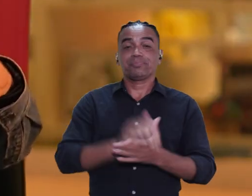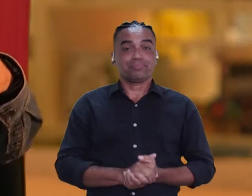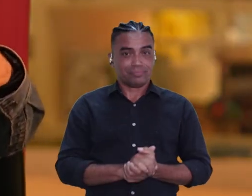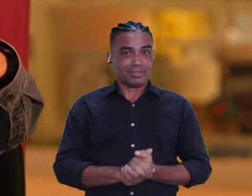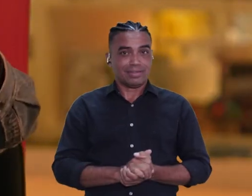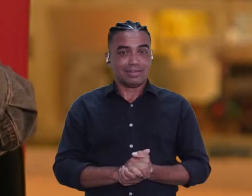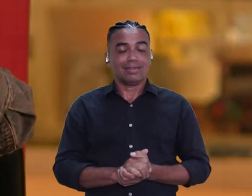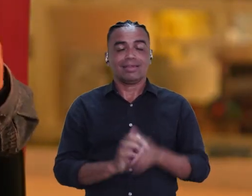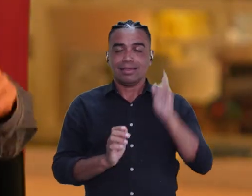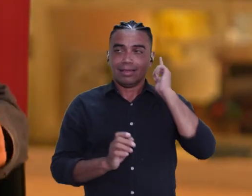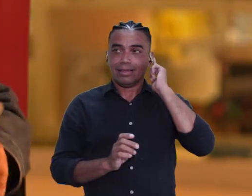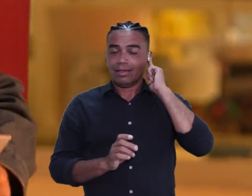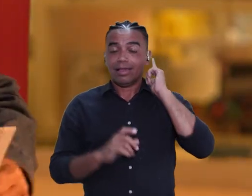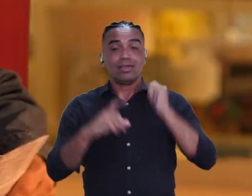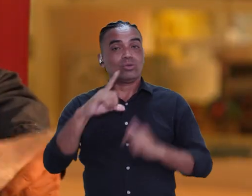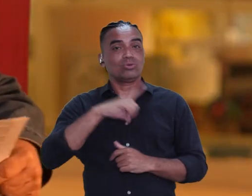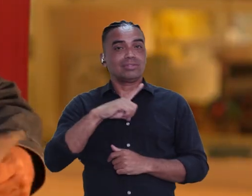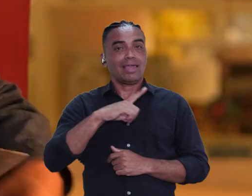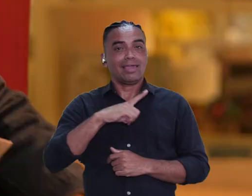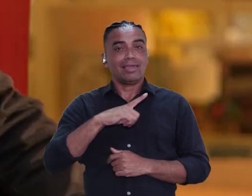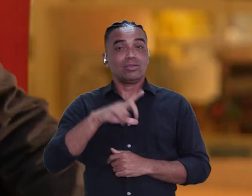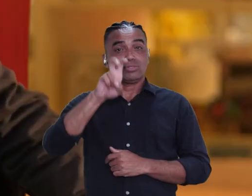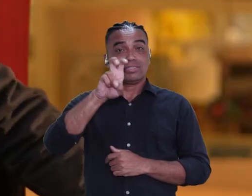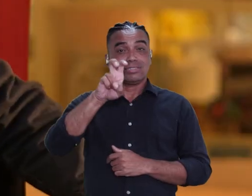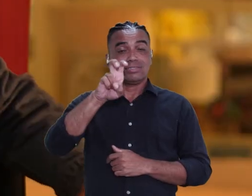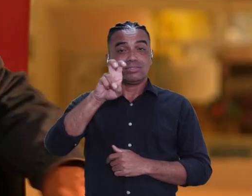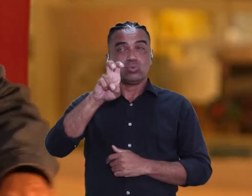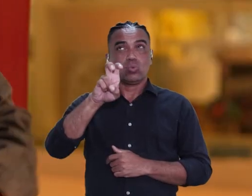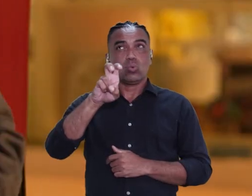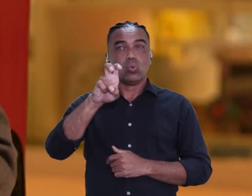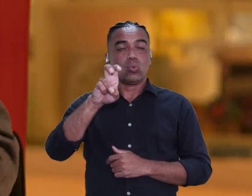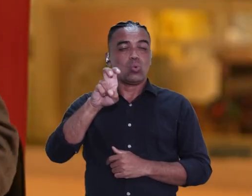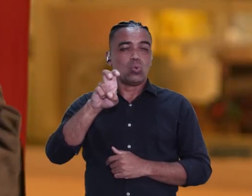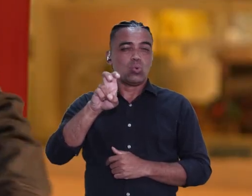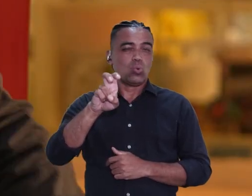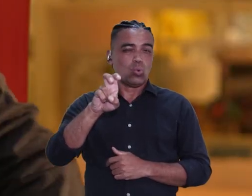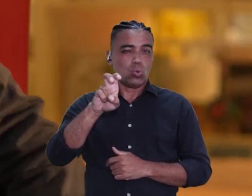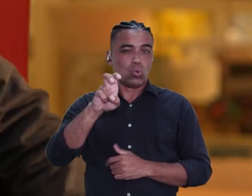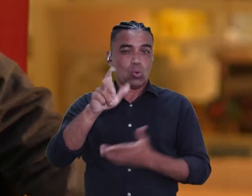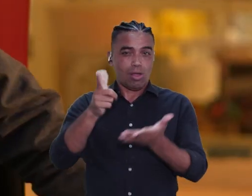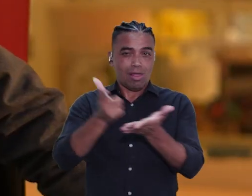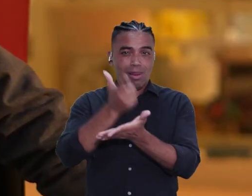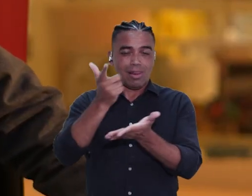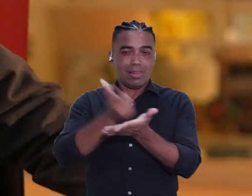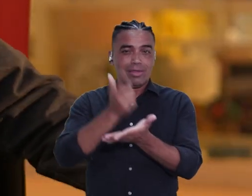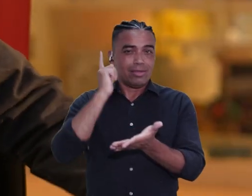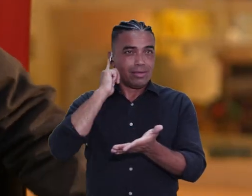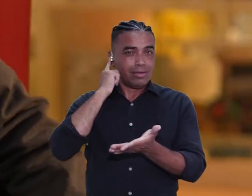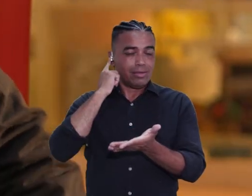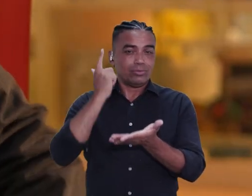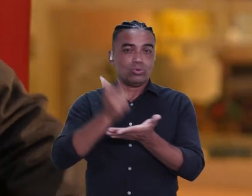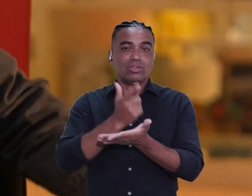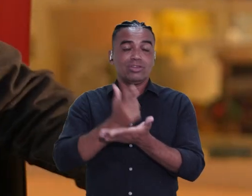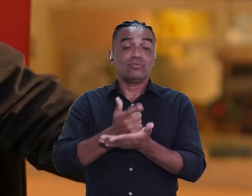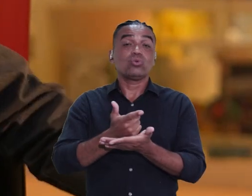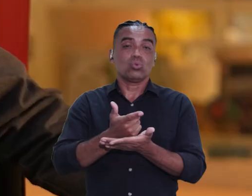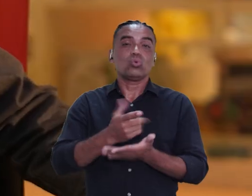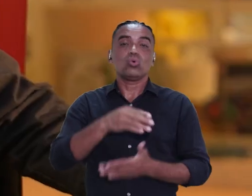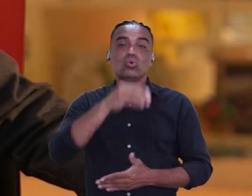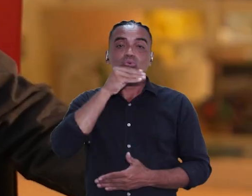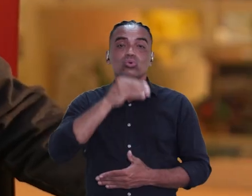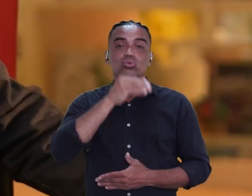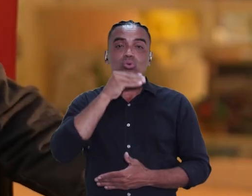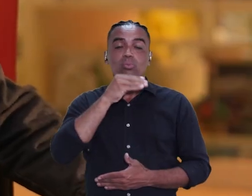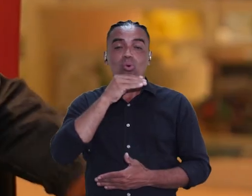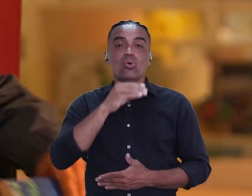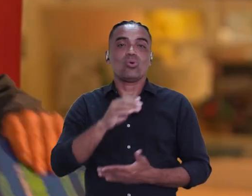E eu tenho aqui 5 exemplares do livro do Drummond,